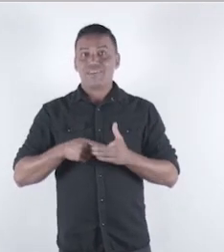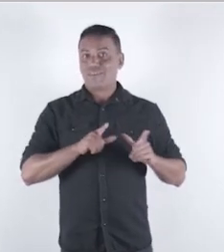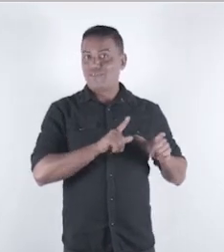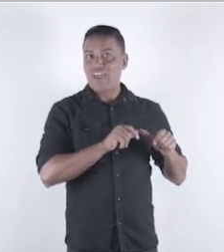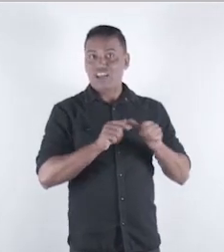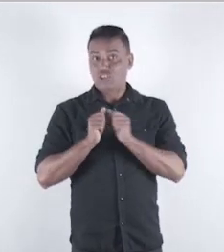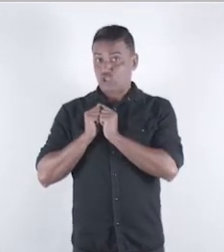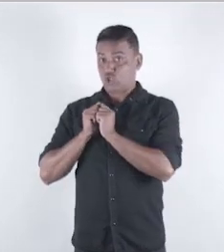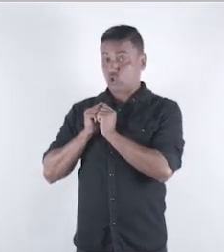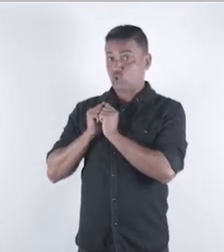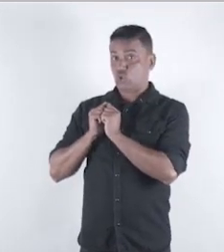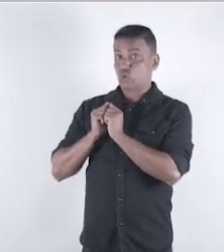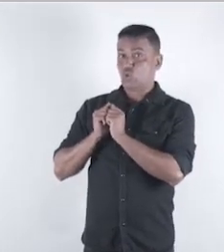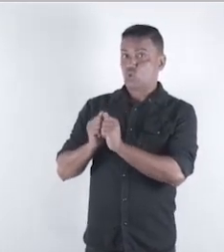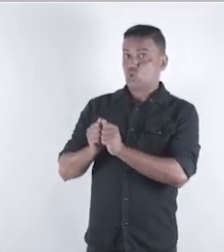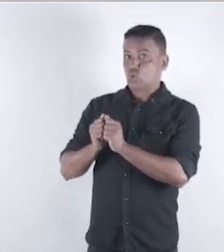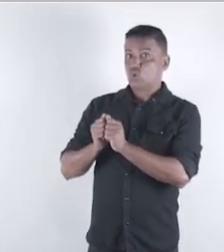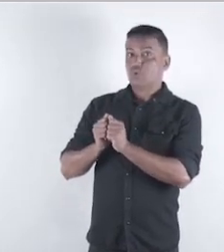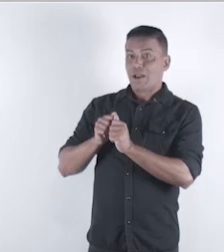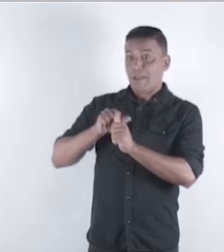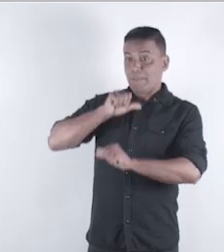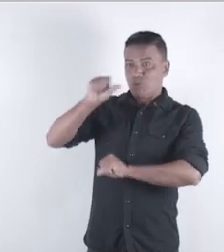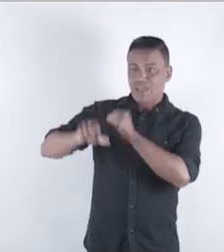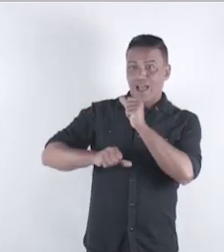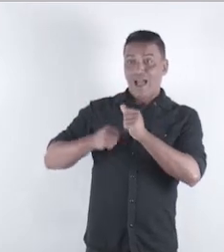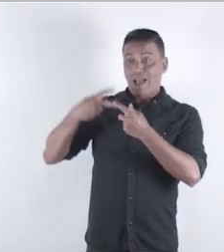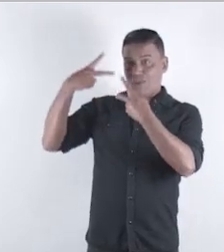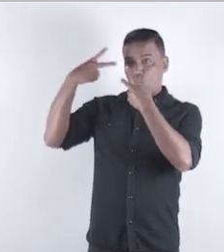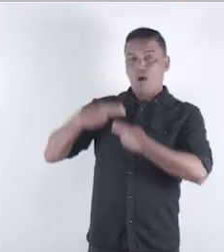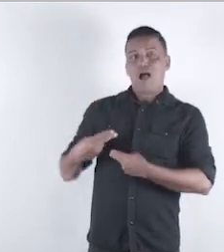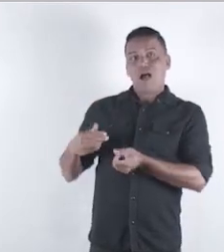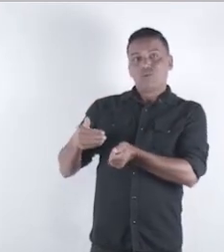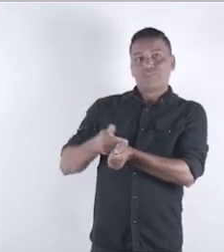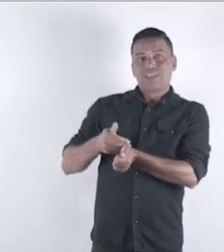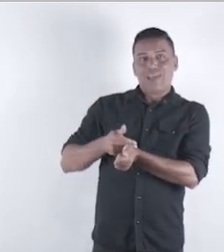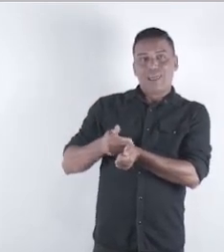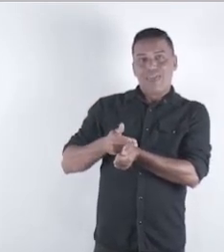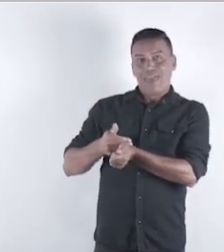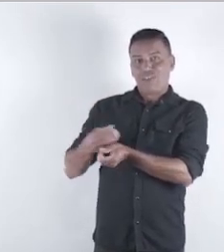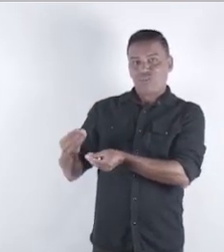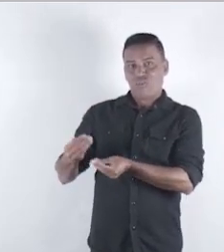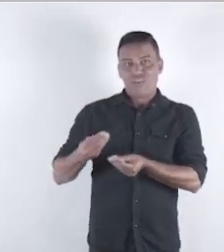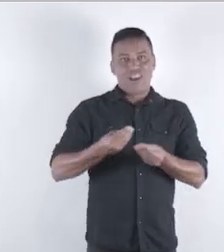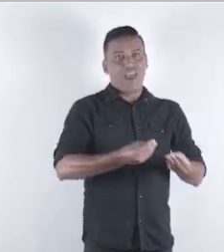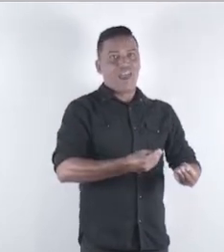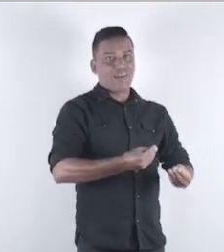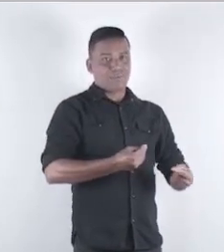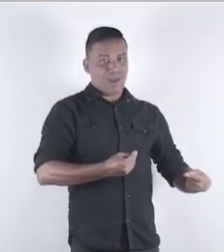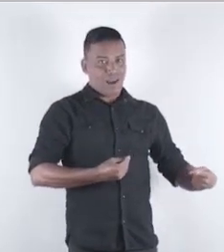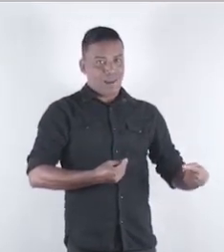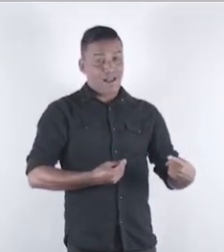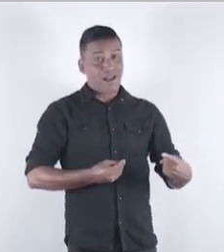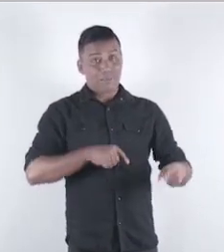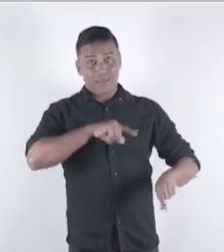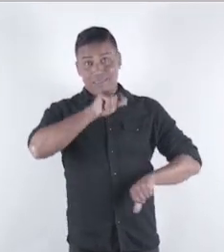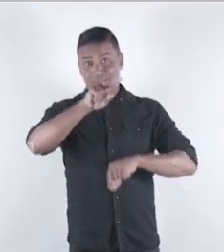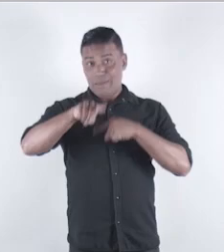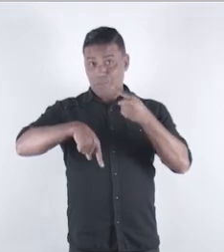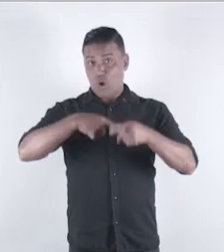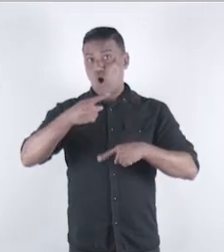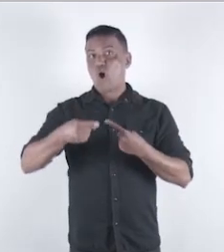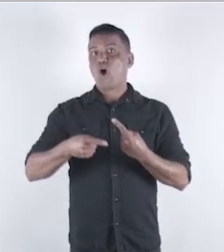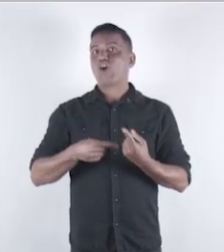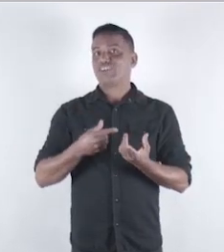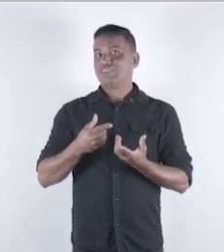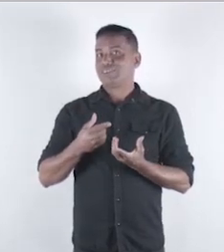viagem junto com ela, para ser parecida com ela, vai compartilhar o segredo dela com a lagarta, mas depois ela coloca a lagarta